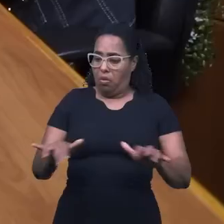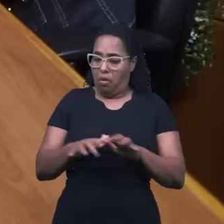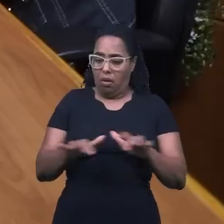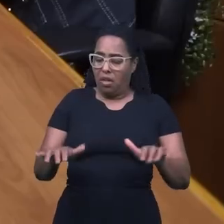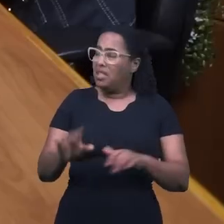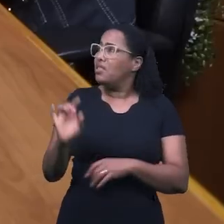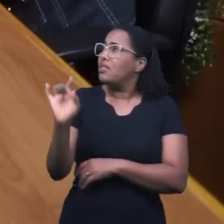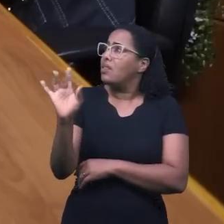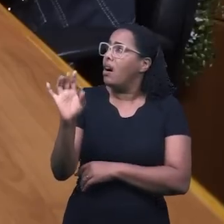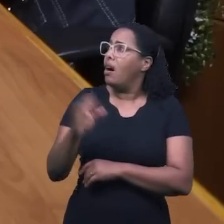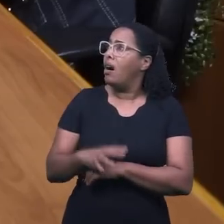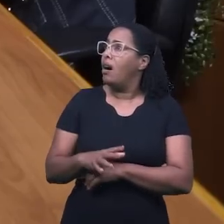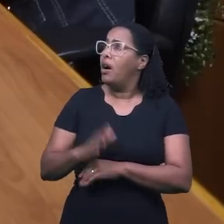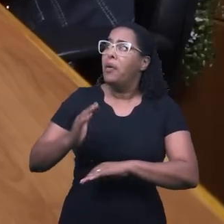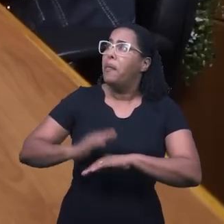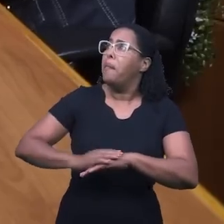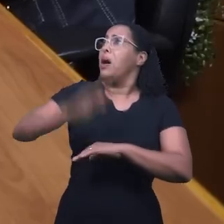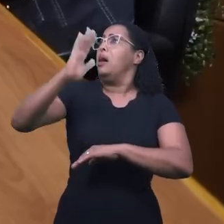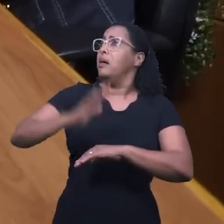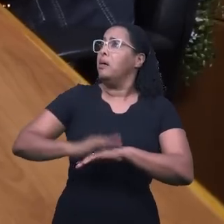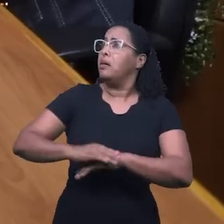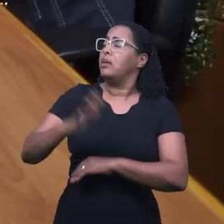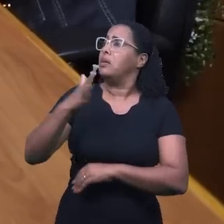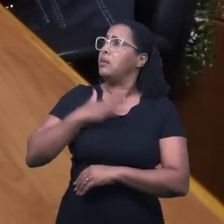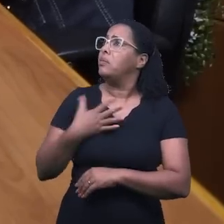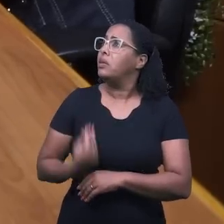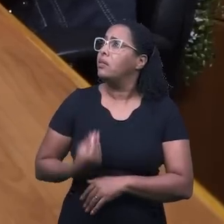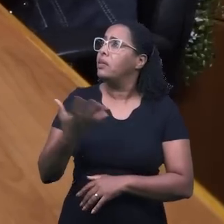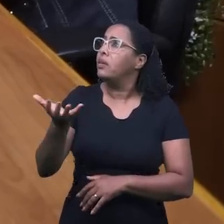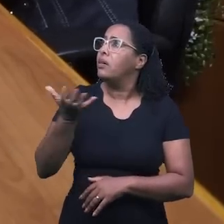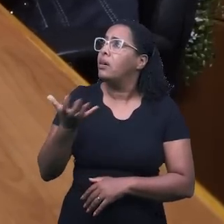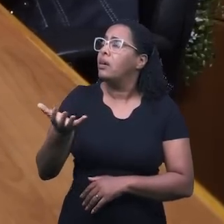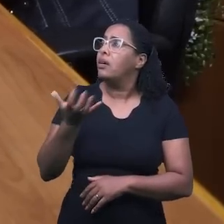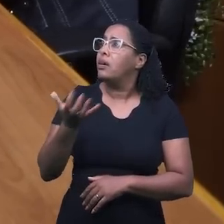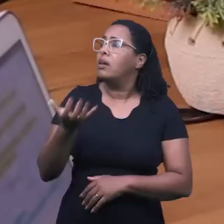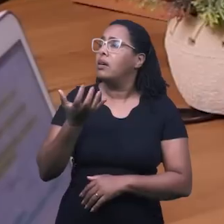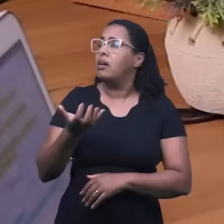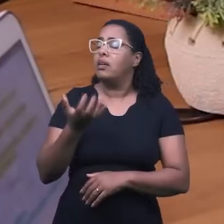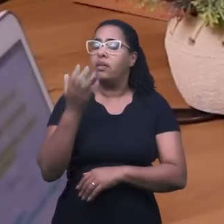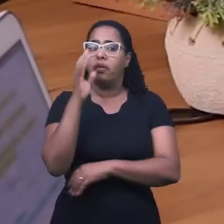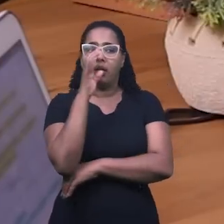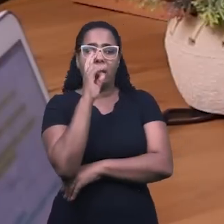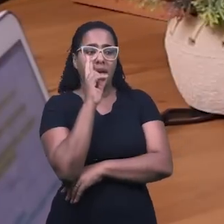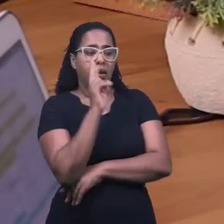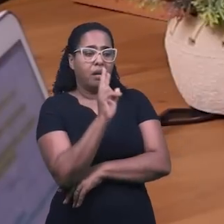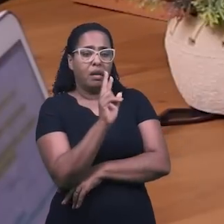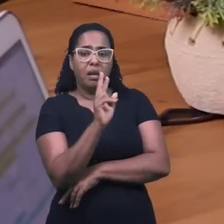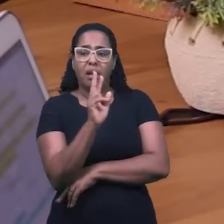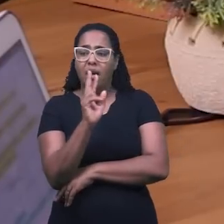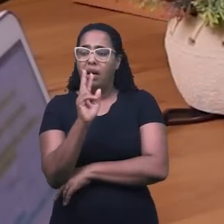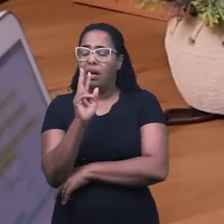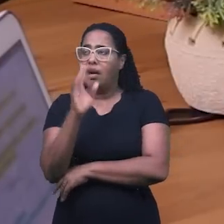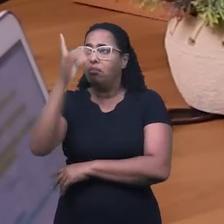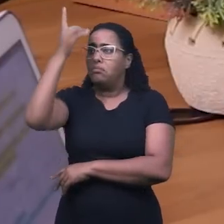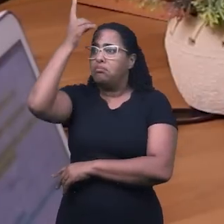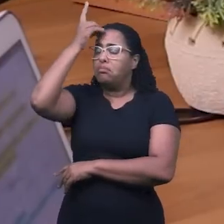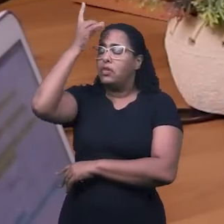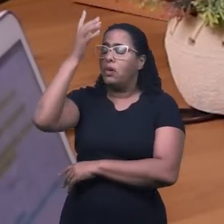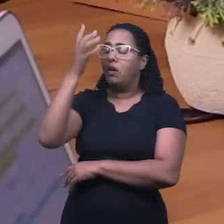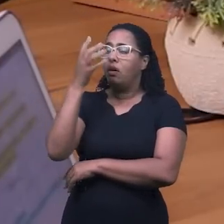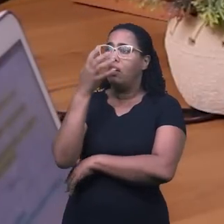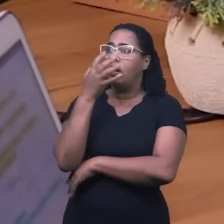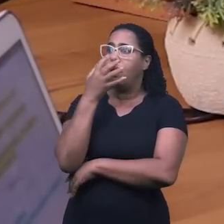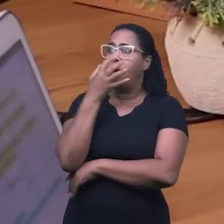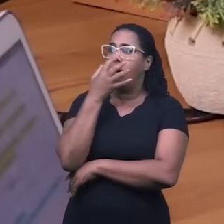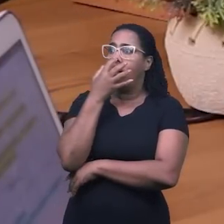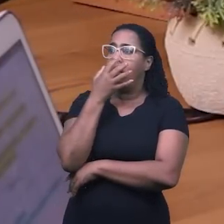ficar tocando. Eu ficava pensando assim, eu quero algo mais para minha vida, né? E eu ficava olhando os dons, aquela